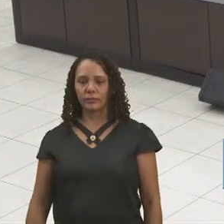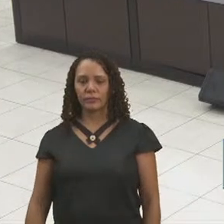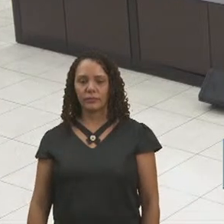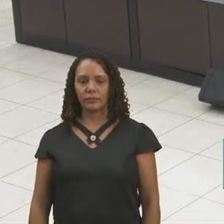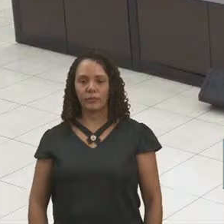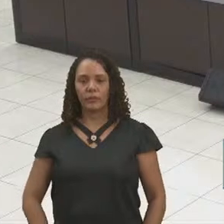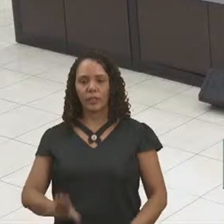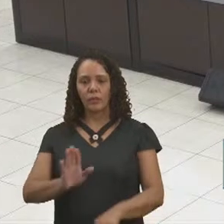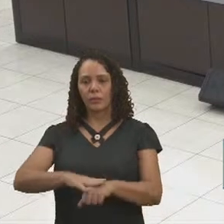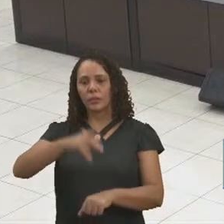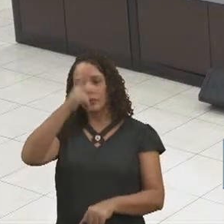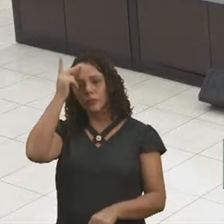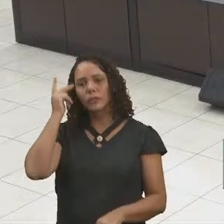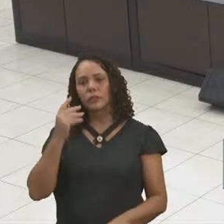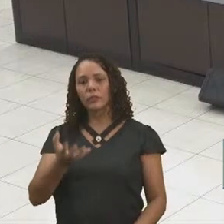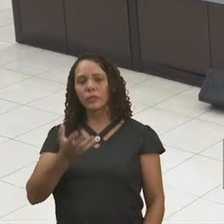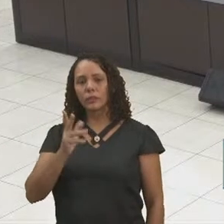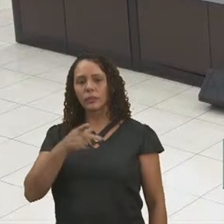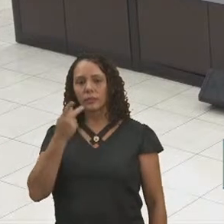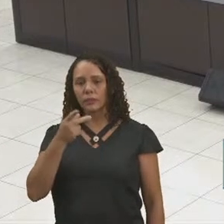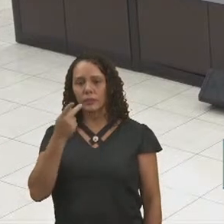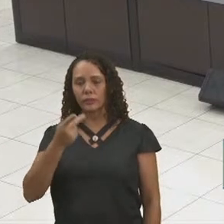Mais alguém quer fazer uso da palavra?